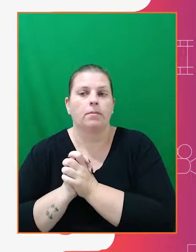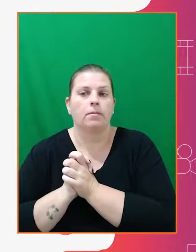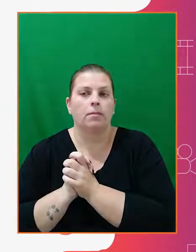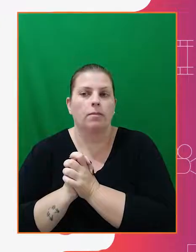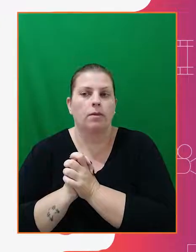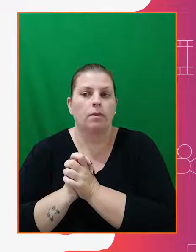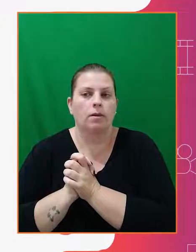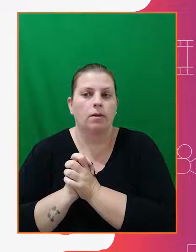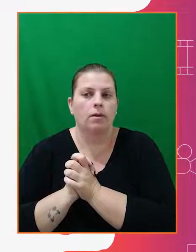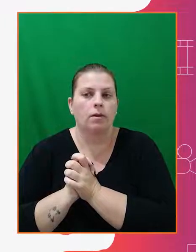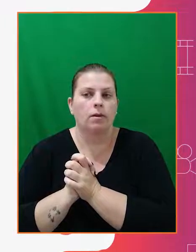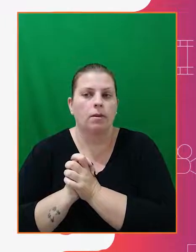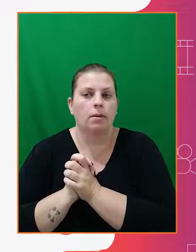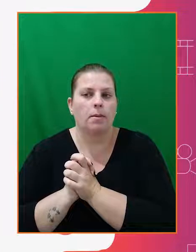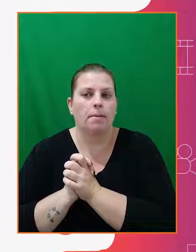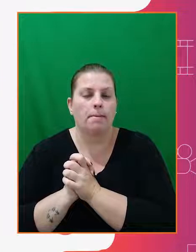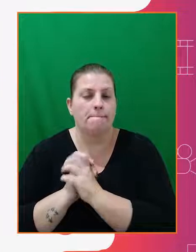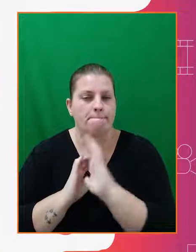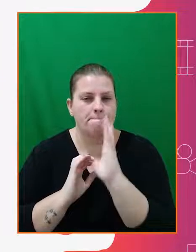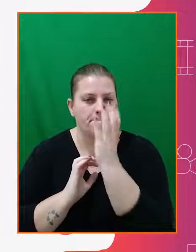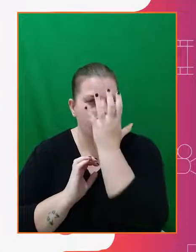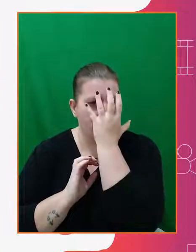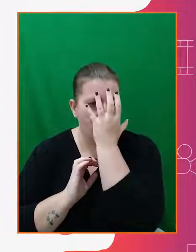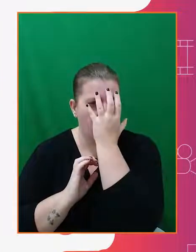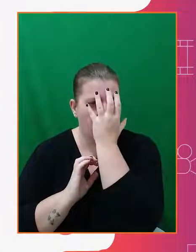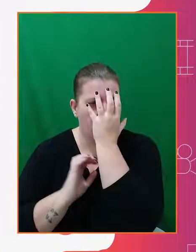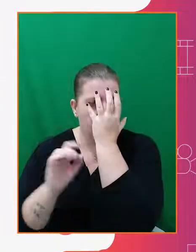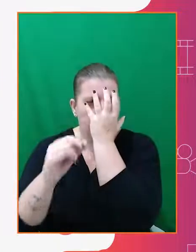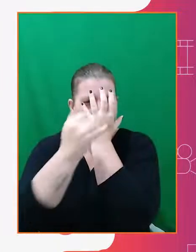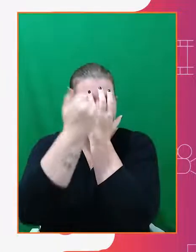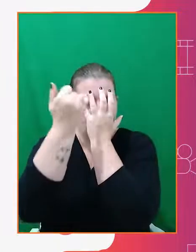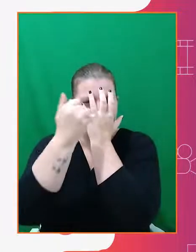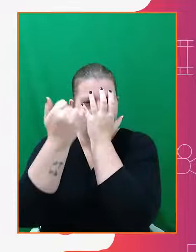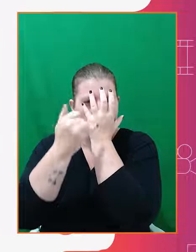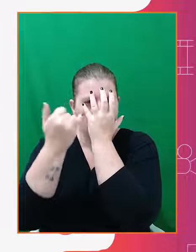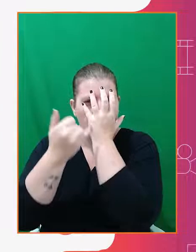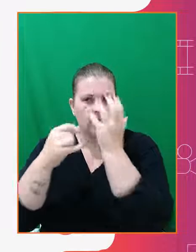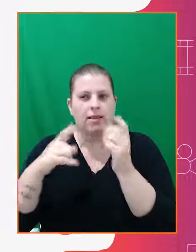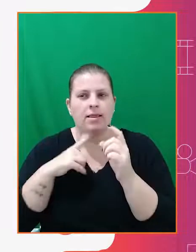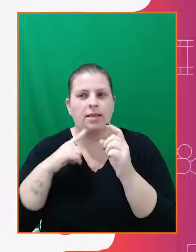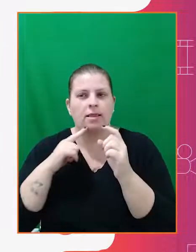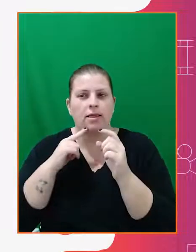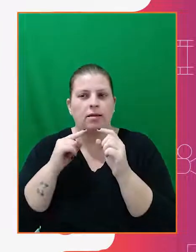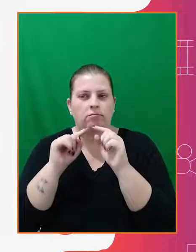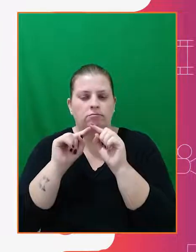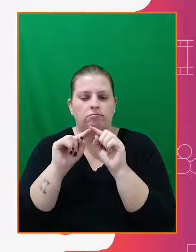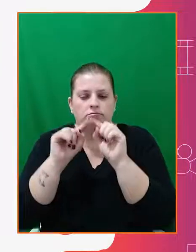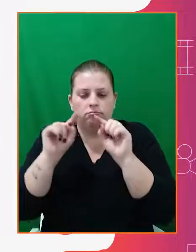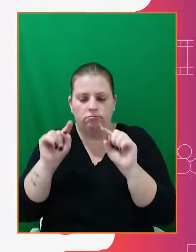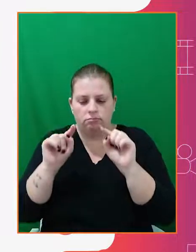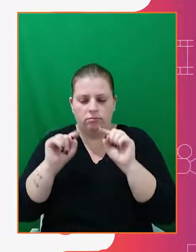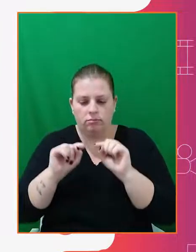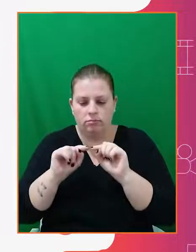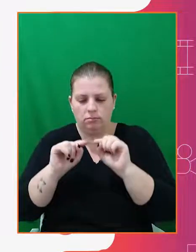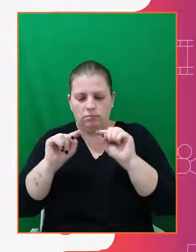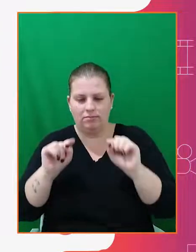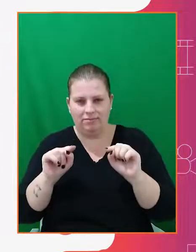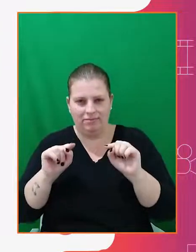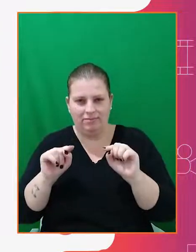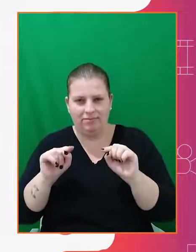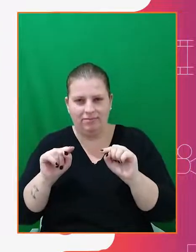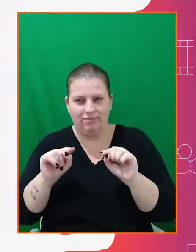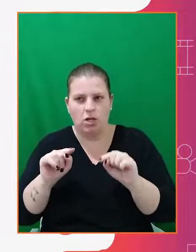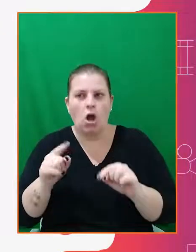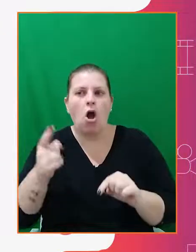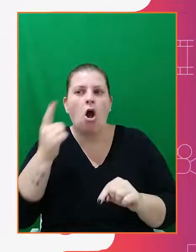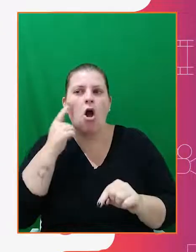A máscara do personagem e as várias linhas curvadas que trazem a ideia de textura. Agora, olhe para o